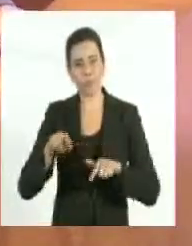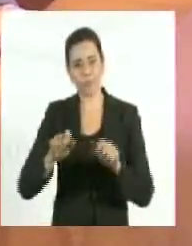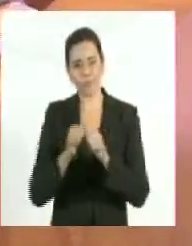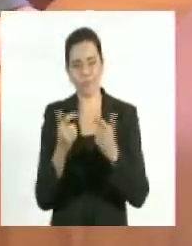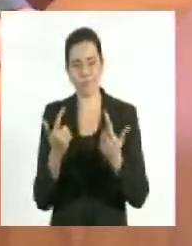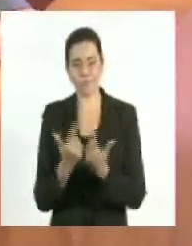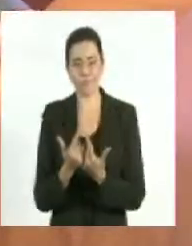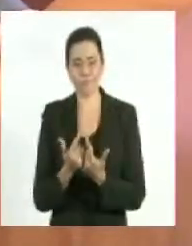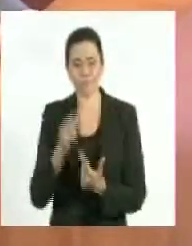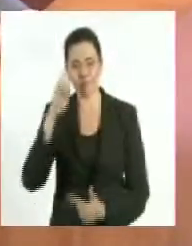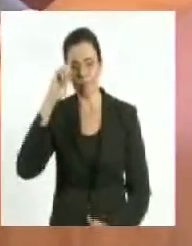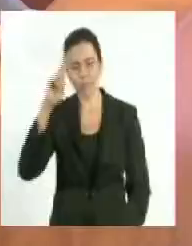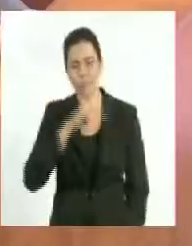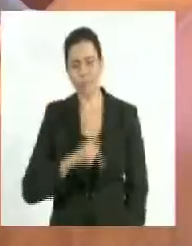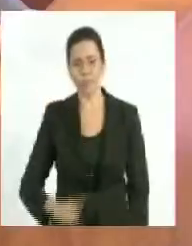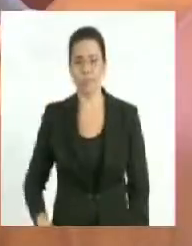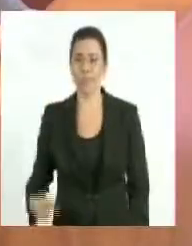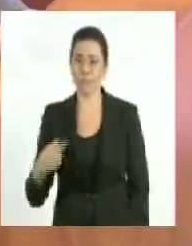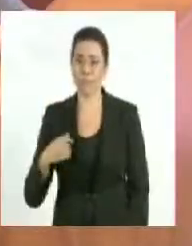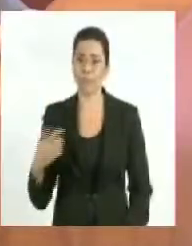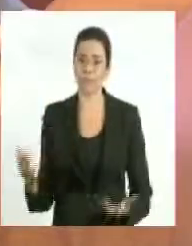Presidente, vou tratar de um assunto